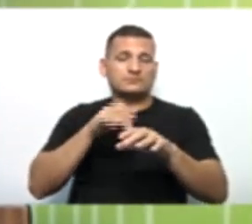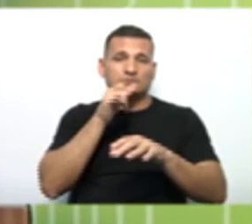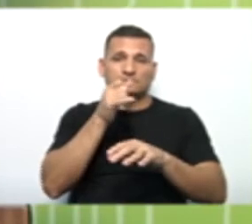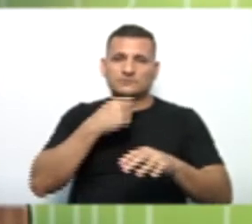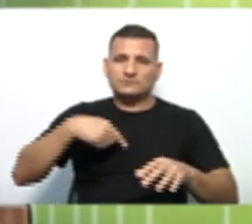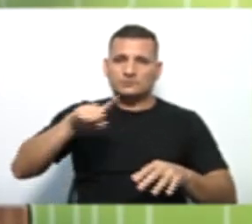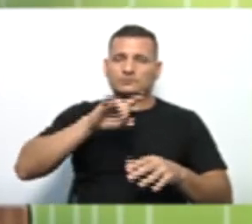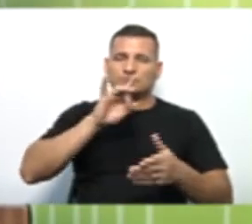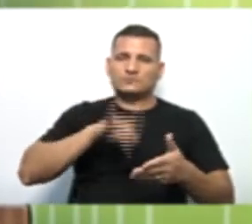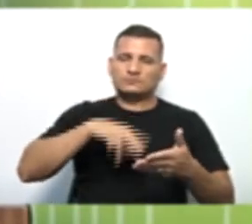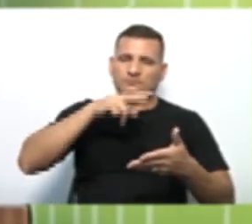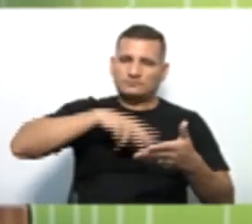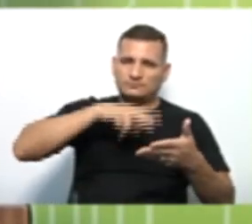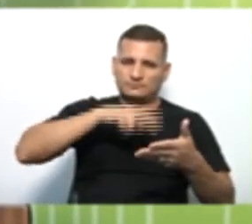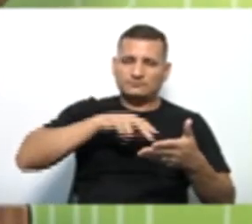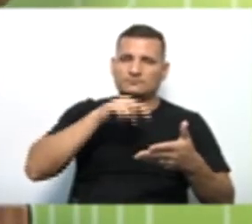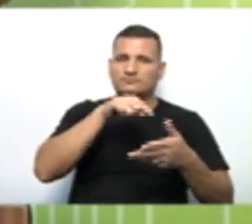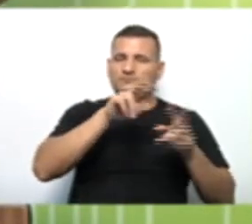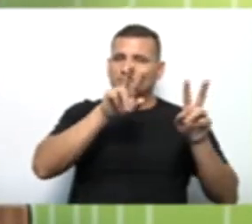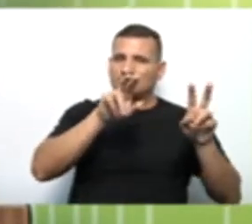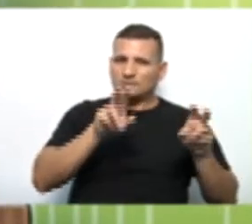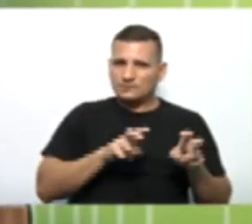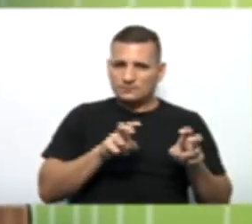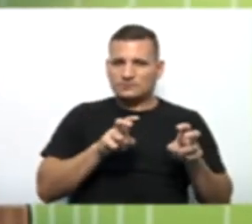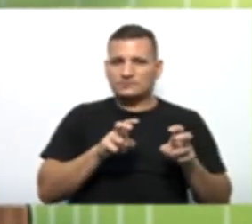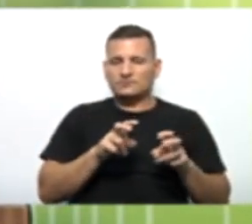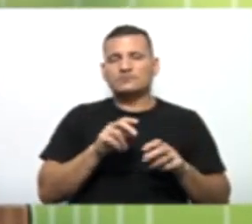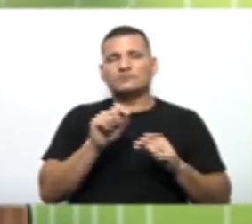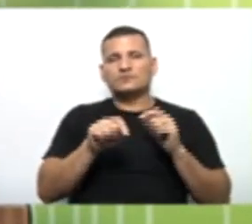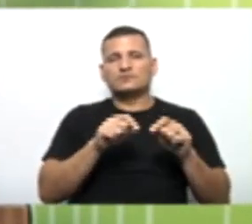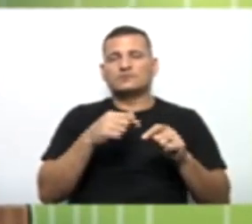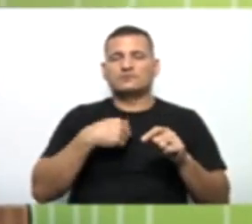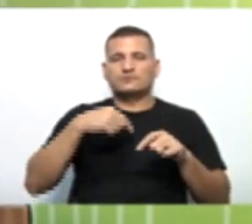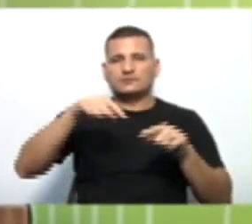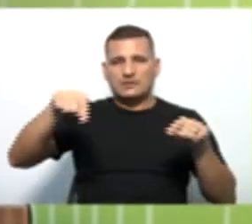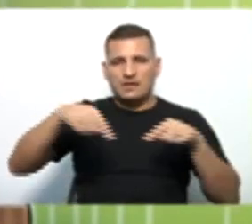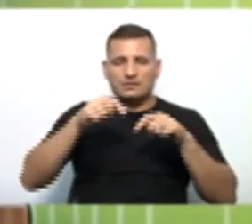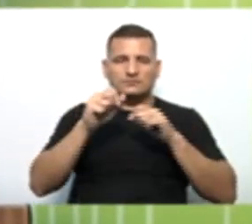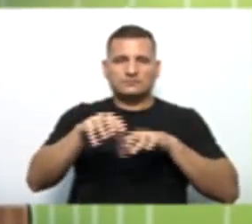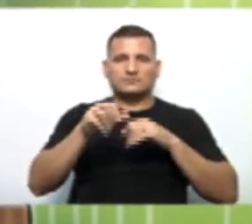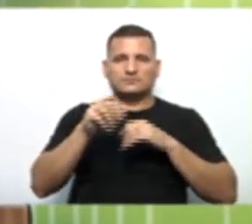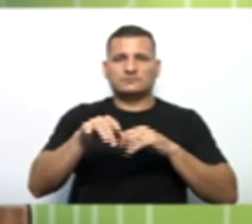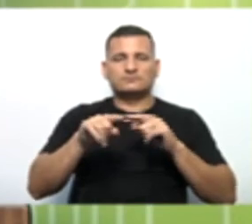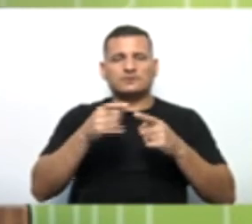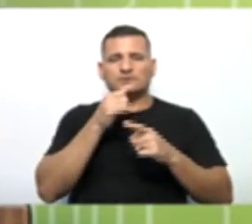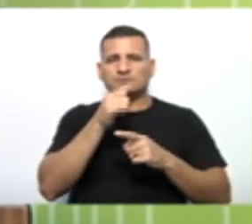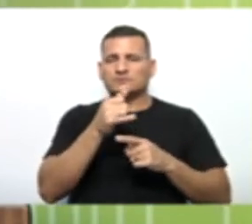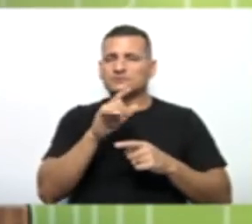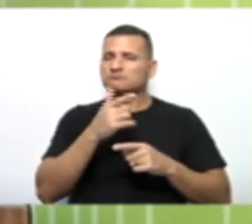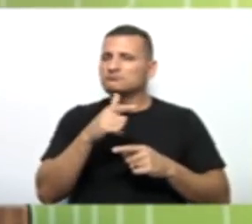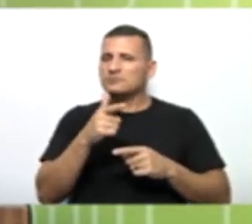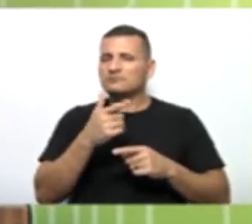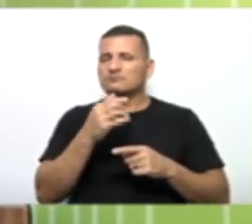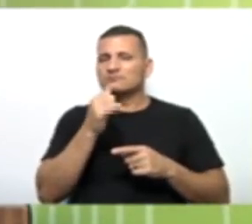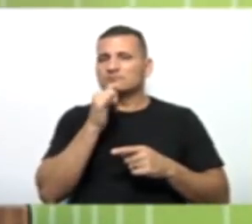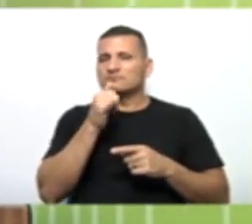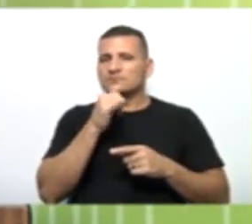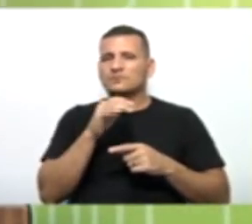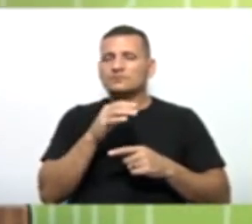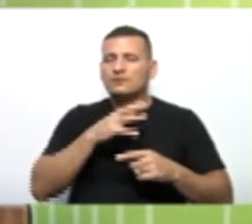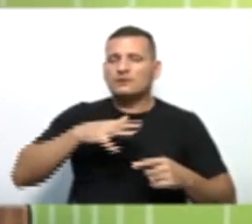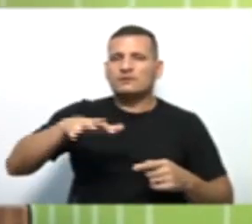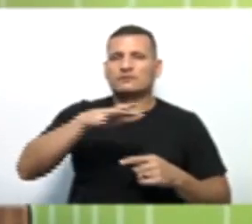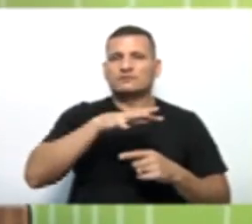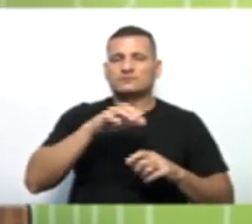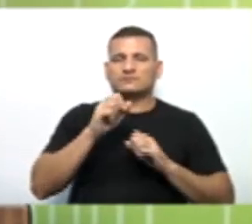apenas lêssemos né aqueles assuntos que nós trabalhamos em sala de aula mas nós não viveremos desse universo do